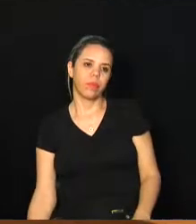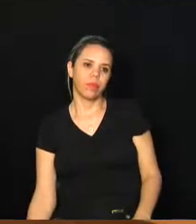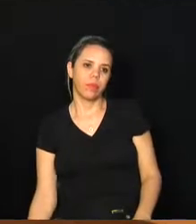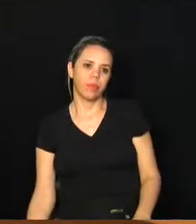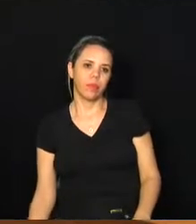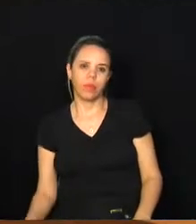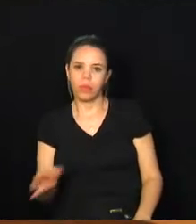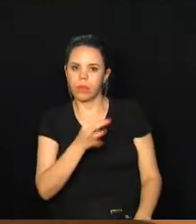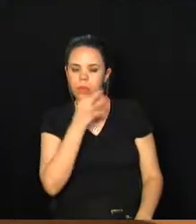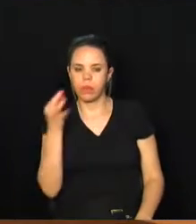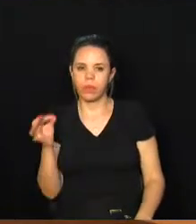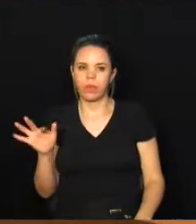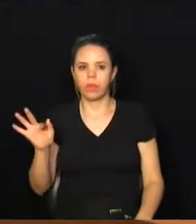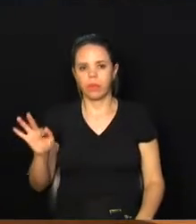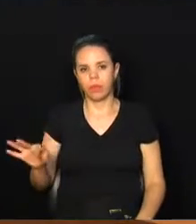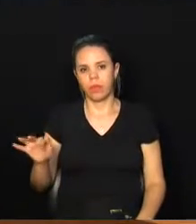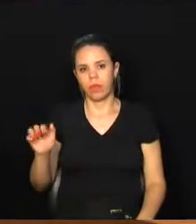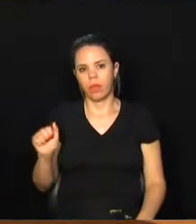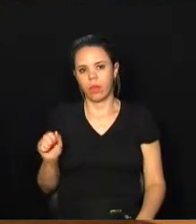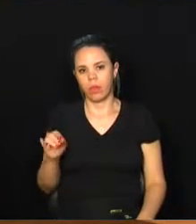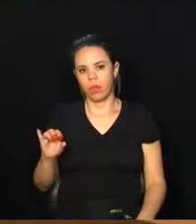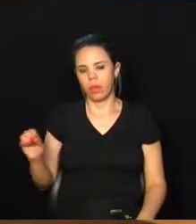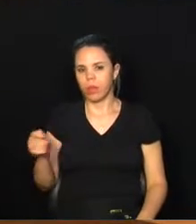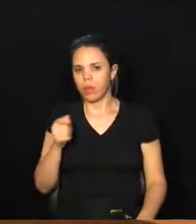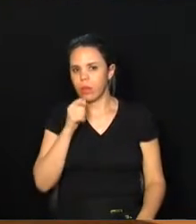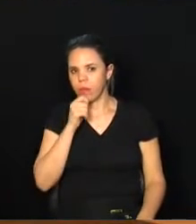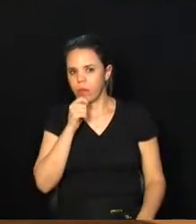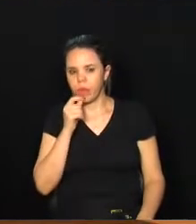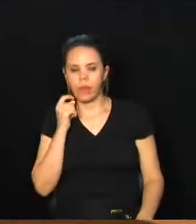Muito bom, Fábio. Para quem ainda